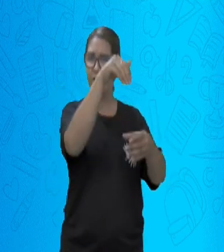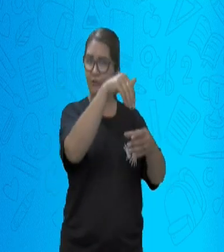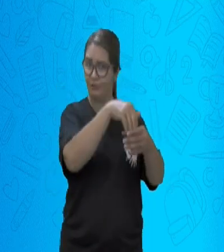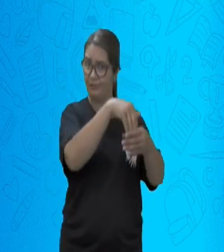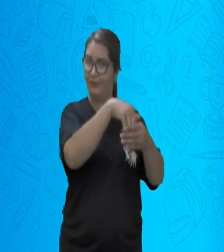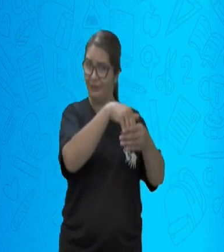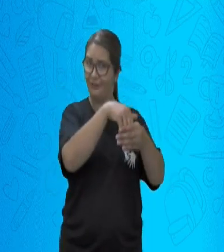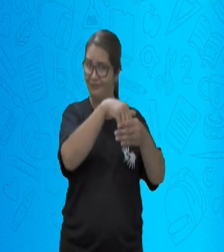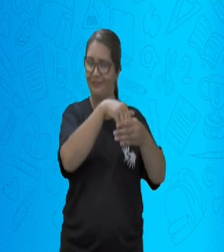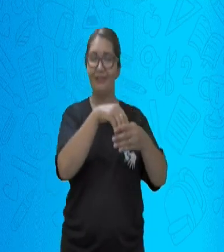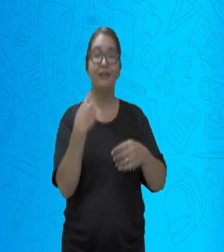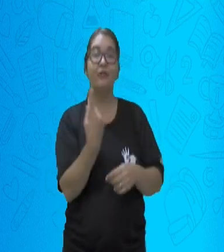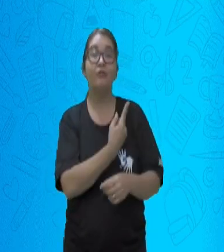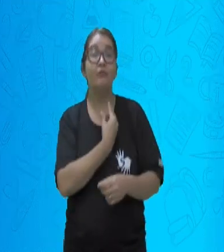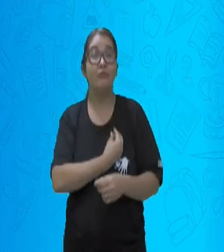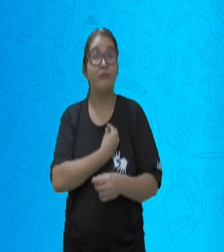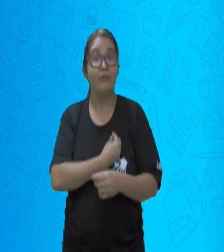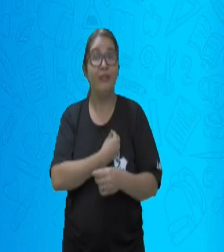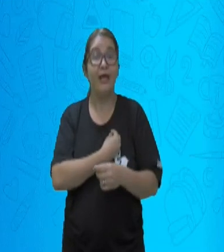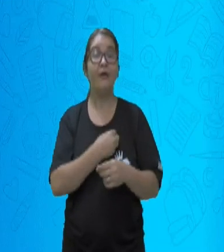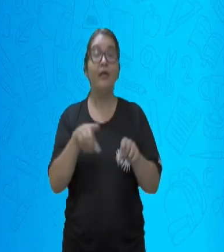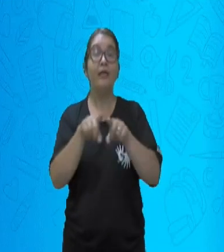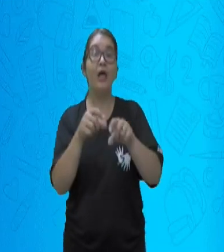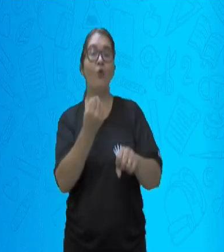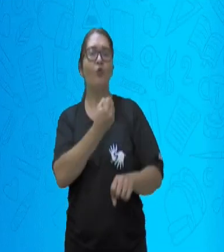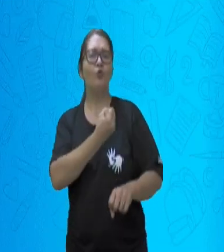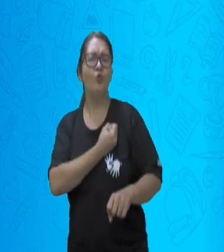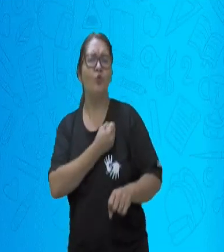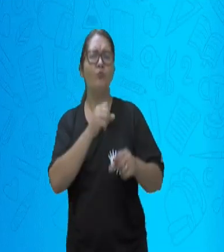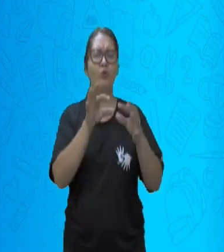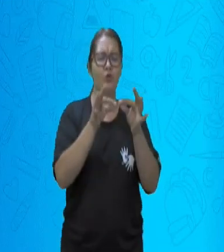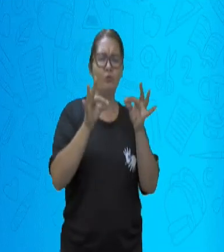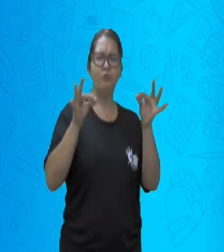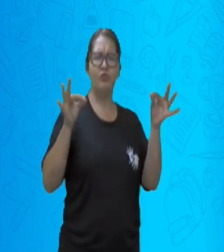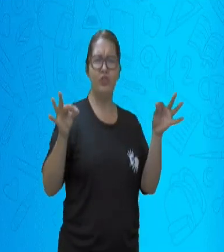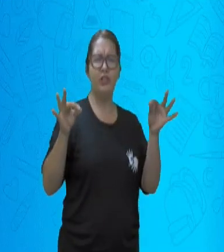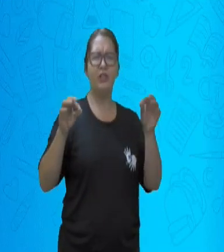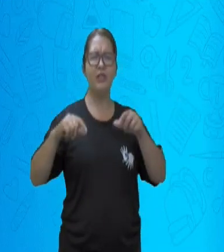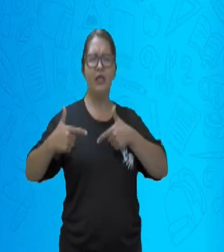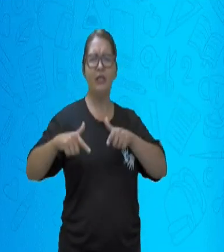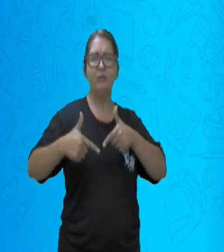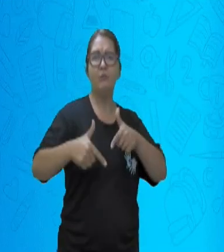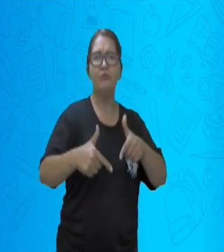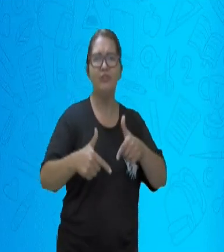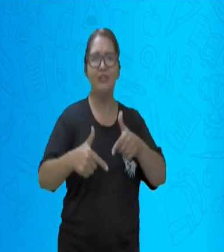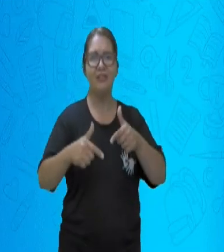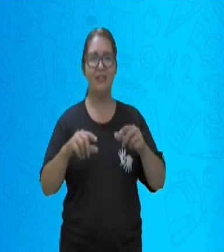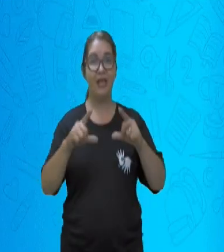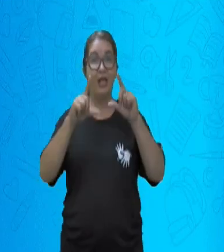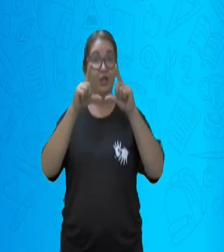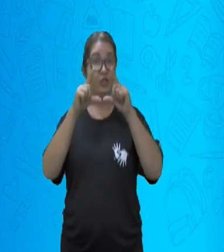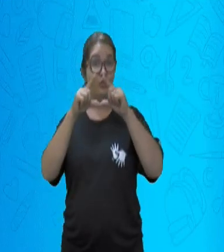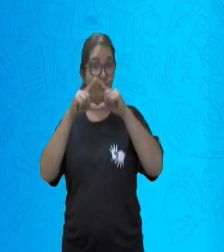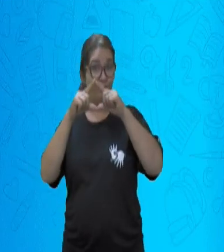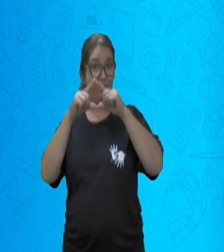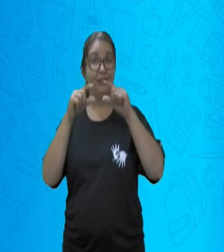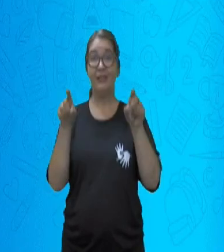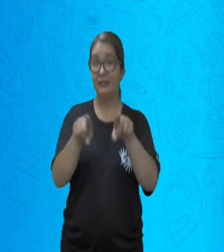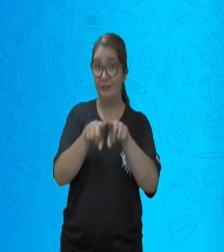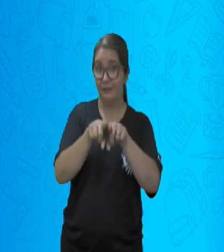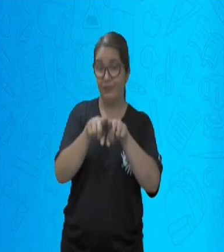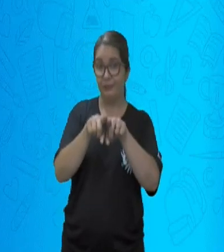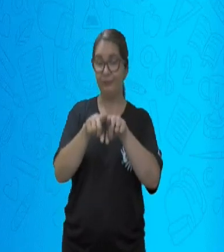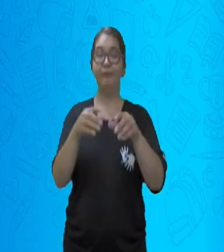de números, medidas e figuras geométricas. Vamos observar algumas situações do dia a dia em que